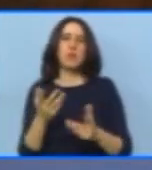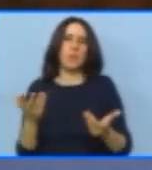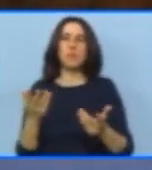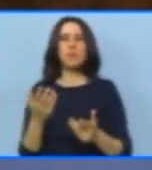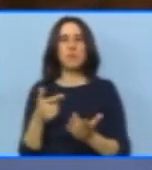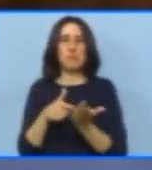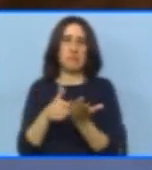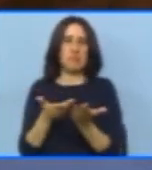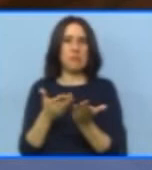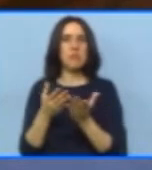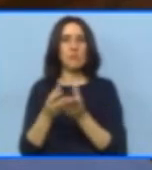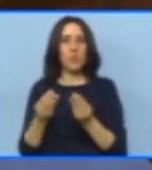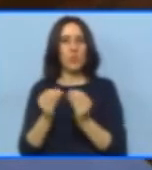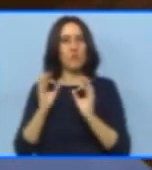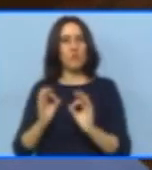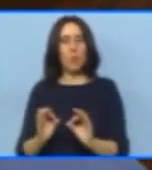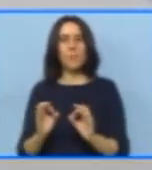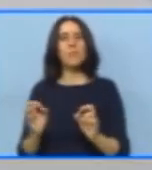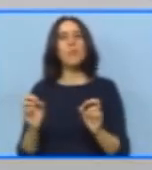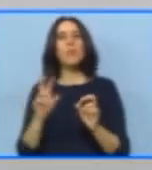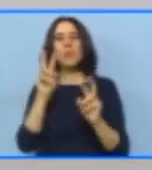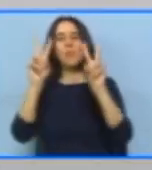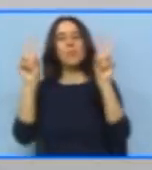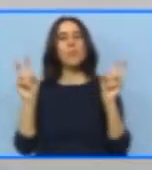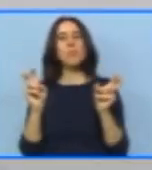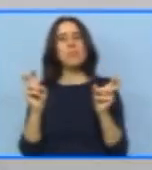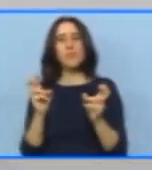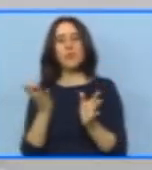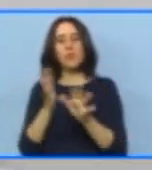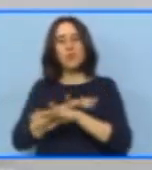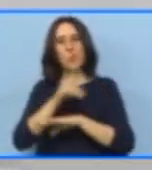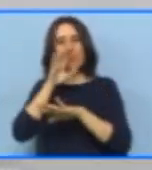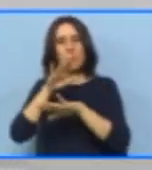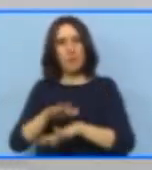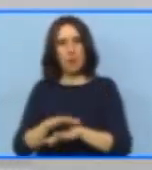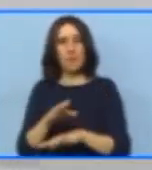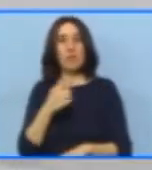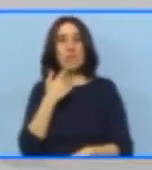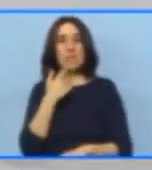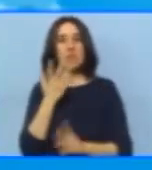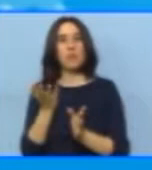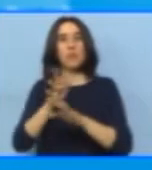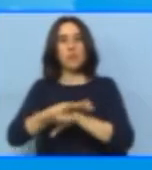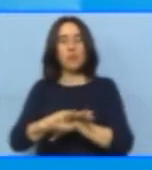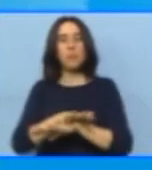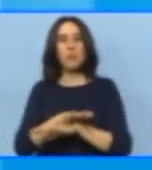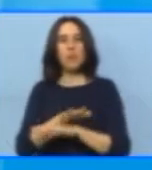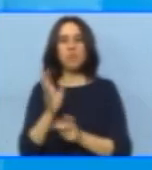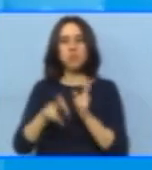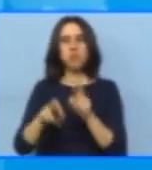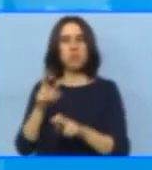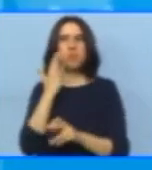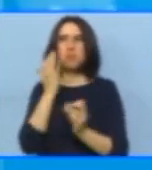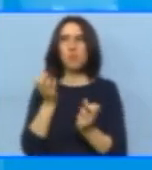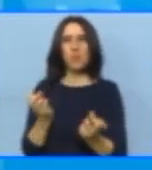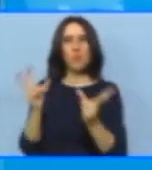aqui está o produto final, ao qual demos o nome de Revolução Imparável. Revolução no sentido de que está a acontecer algo verdadeiramente de